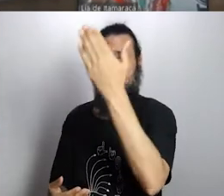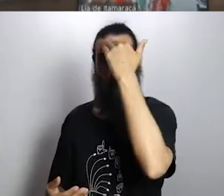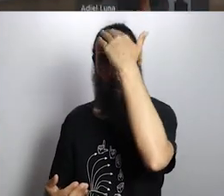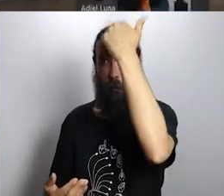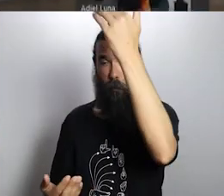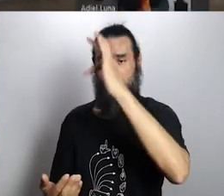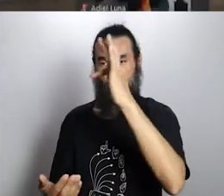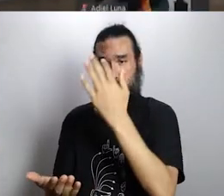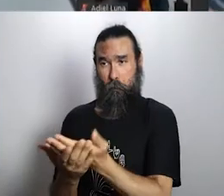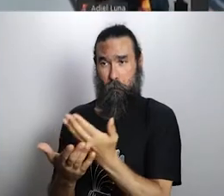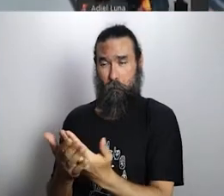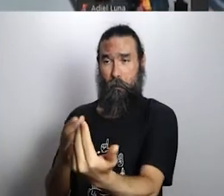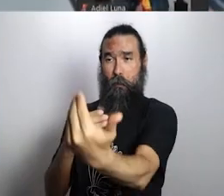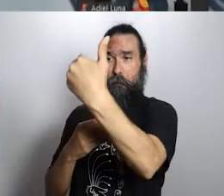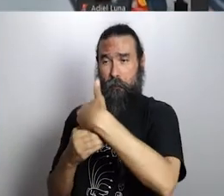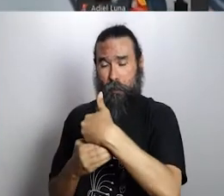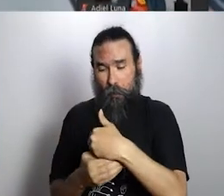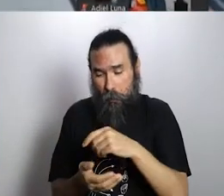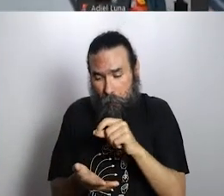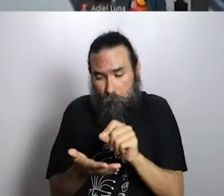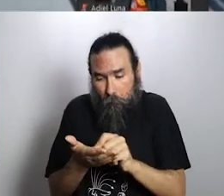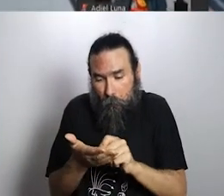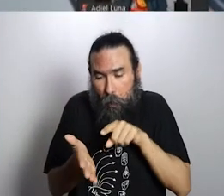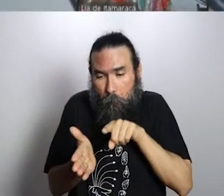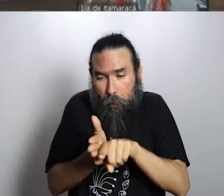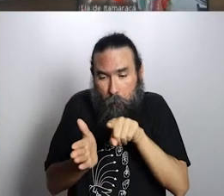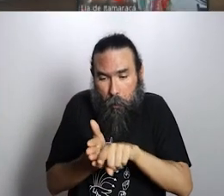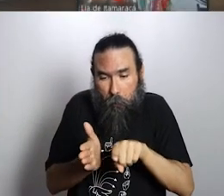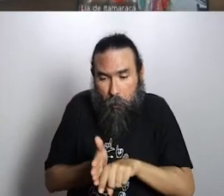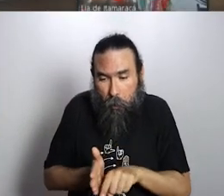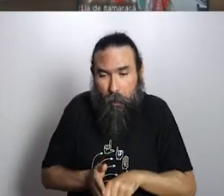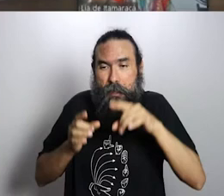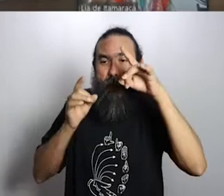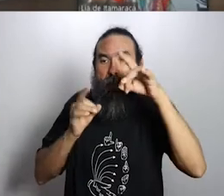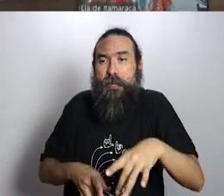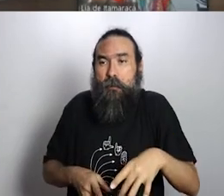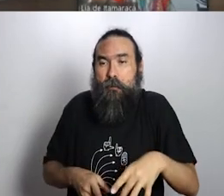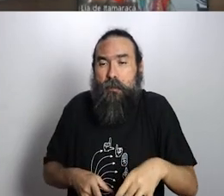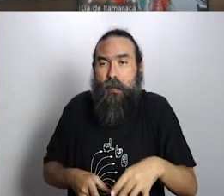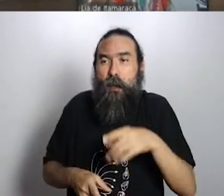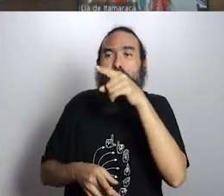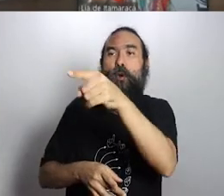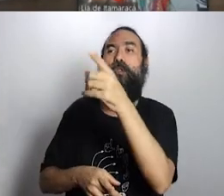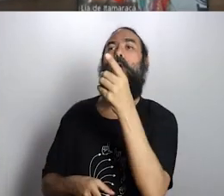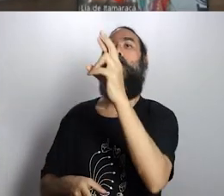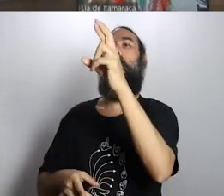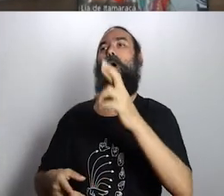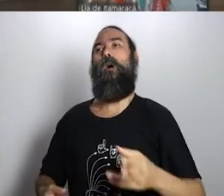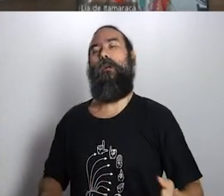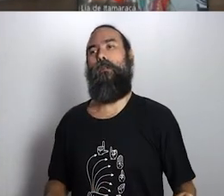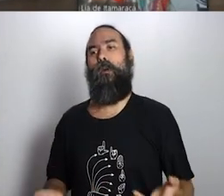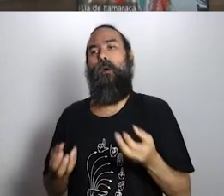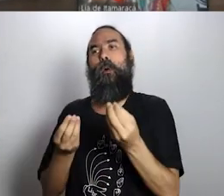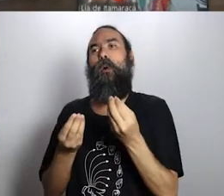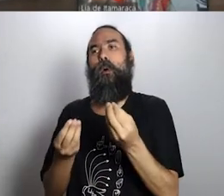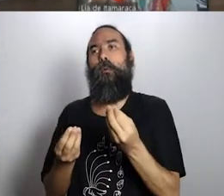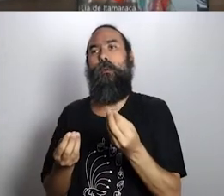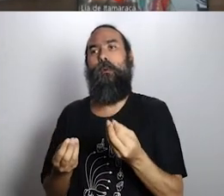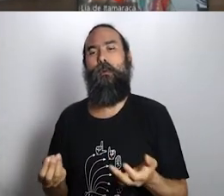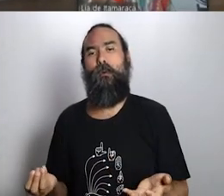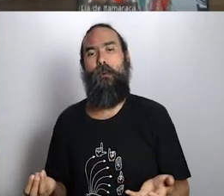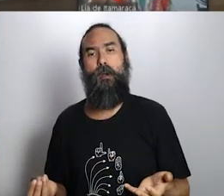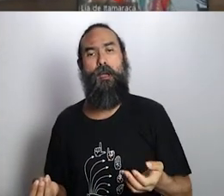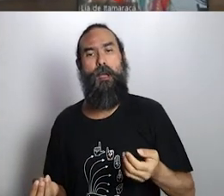acha, não, agora que eu faço, eu estou fazendo isso também, que eu sei porque eu conversei com pesquisei Lia,